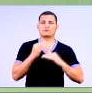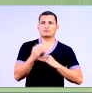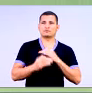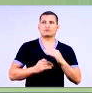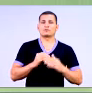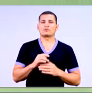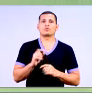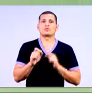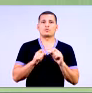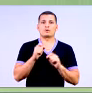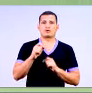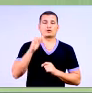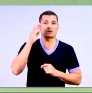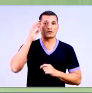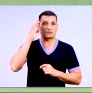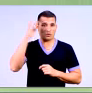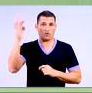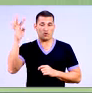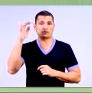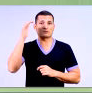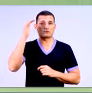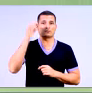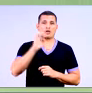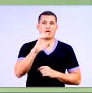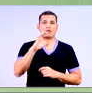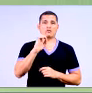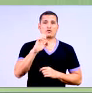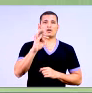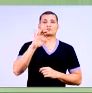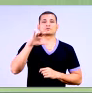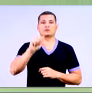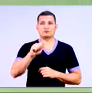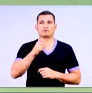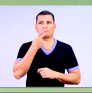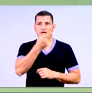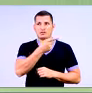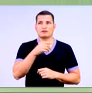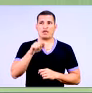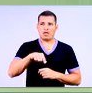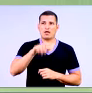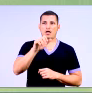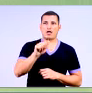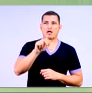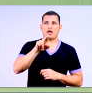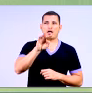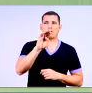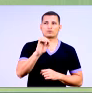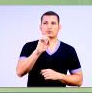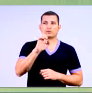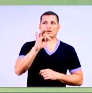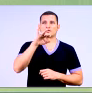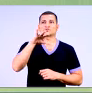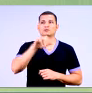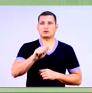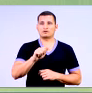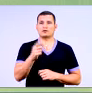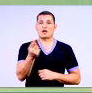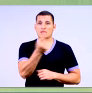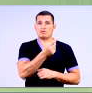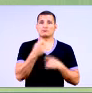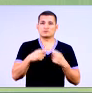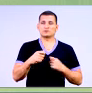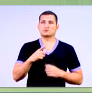os teóricos da ecoética chamam de autoética. Ou seja, cada um tem que eleger